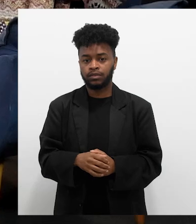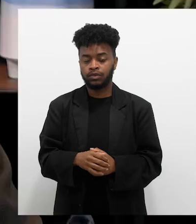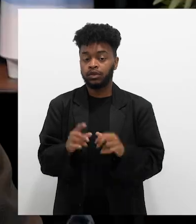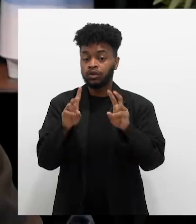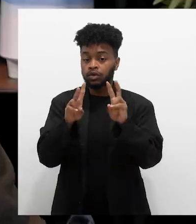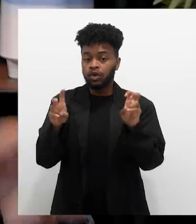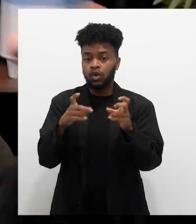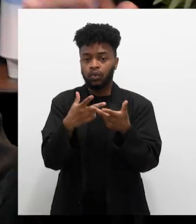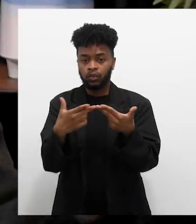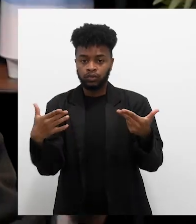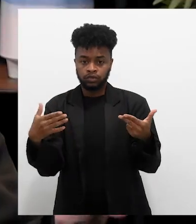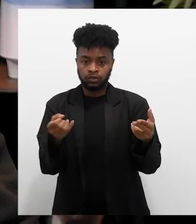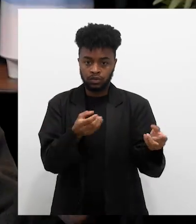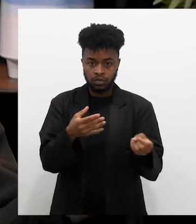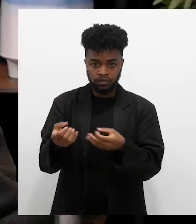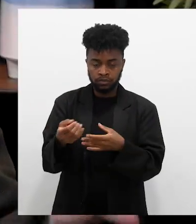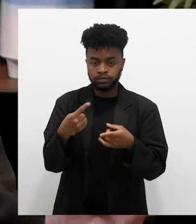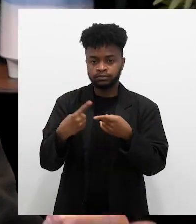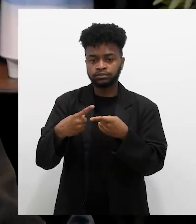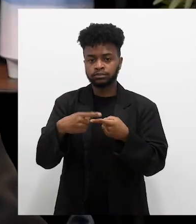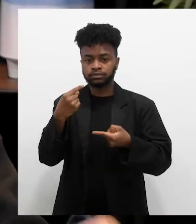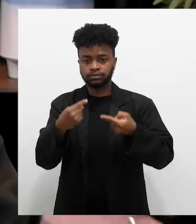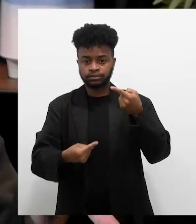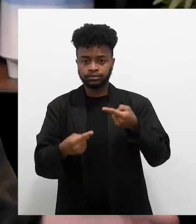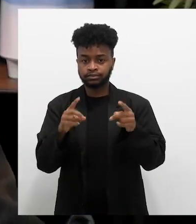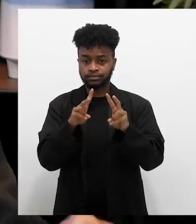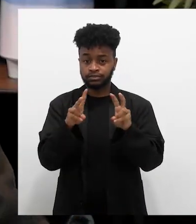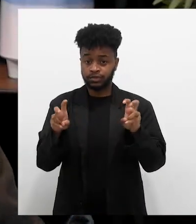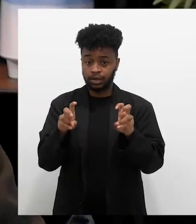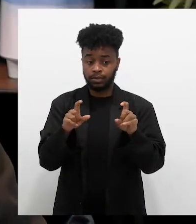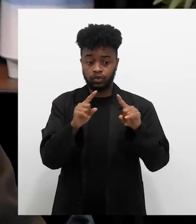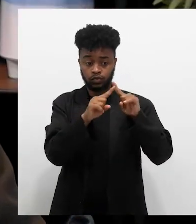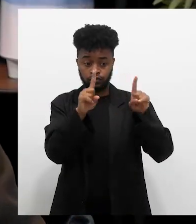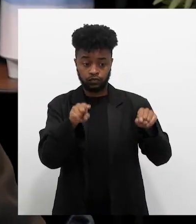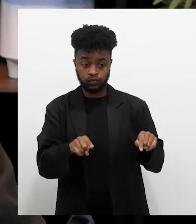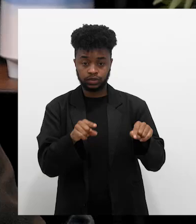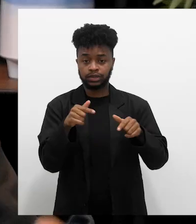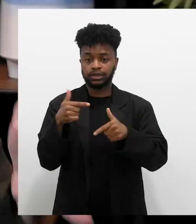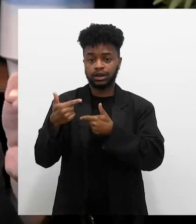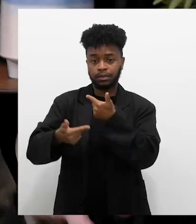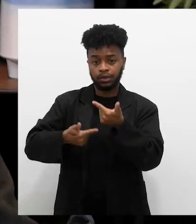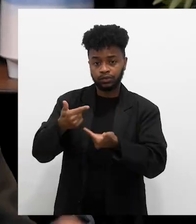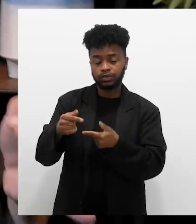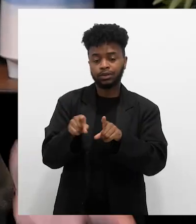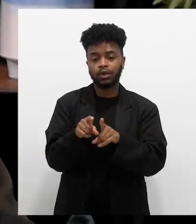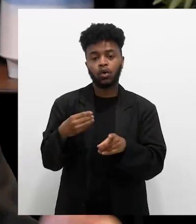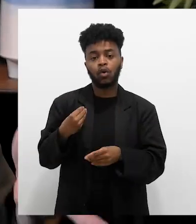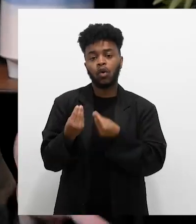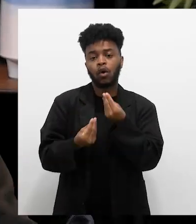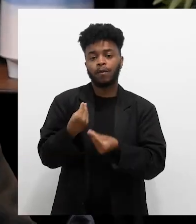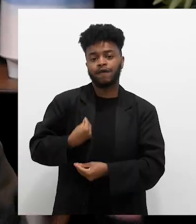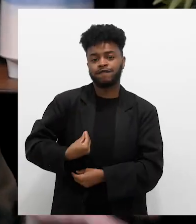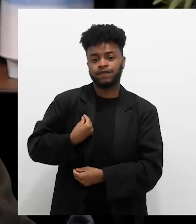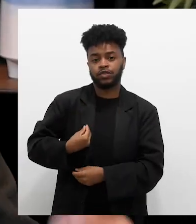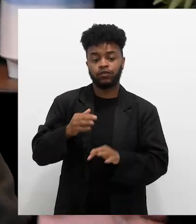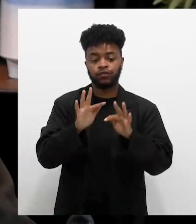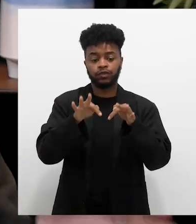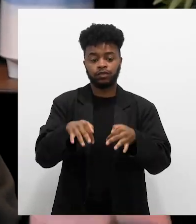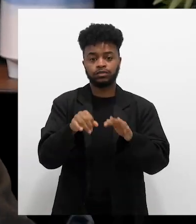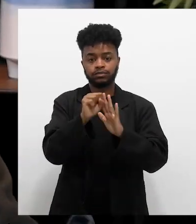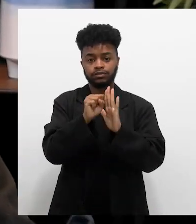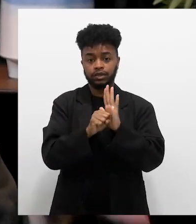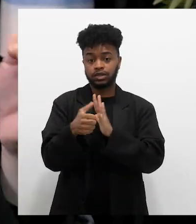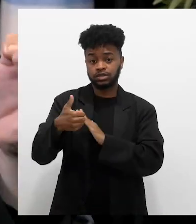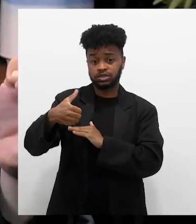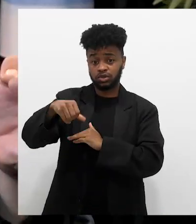Novarum, sobre as coisas novas, em que ele trata da questão operária e da situação de vida dos operários no final do